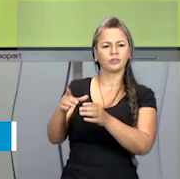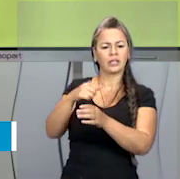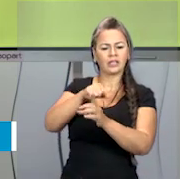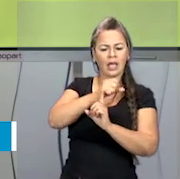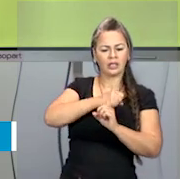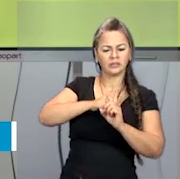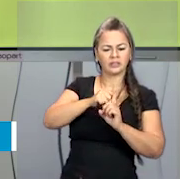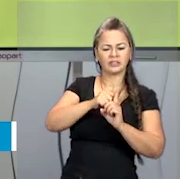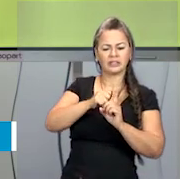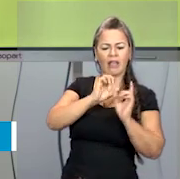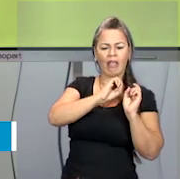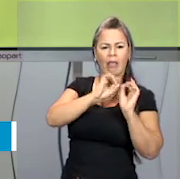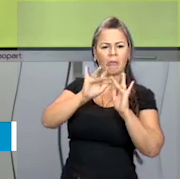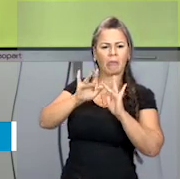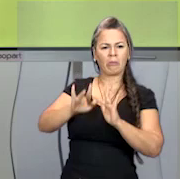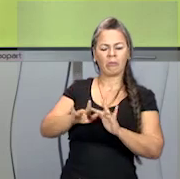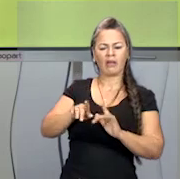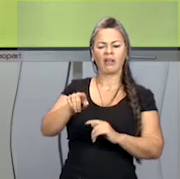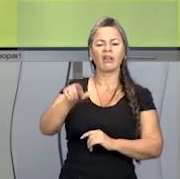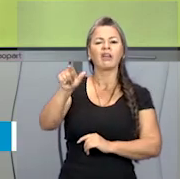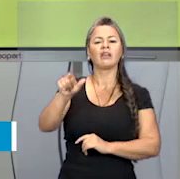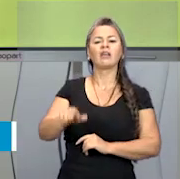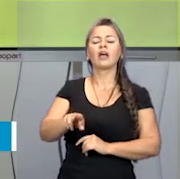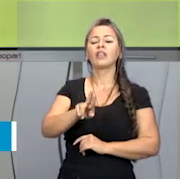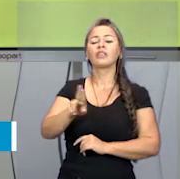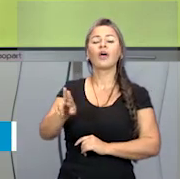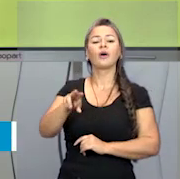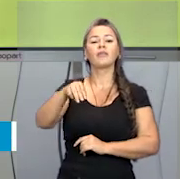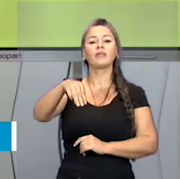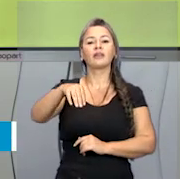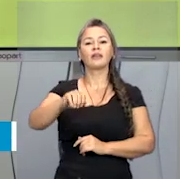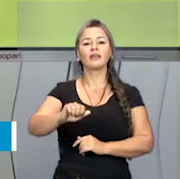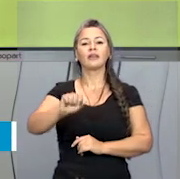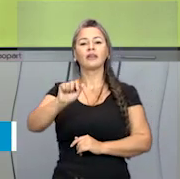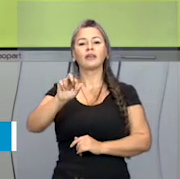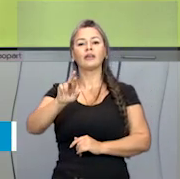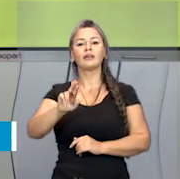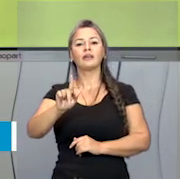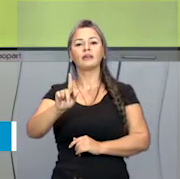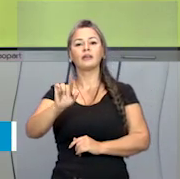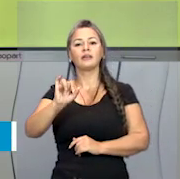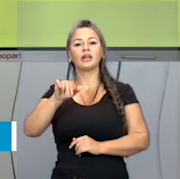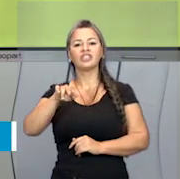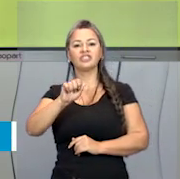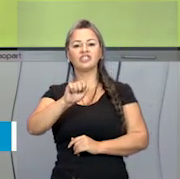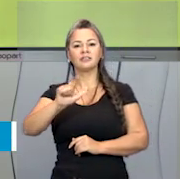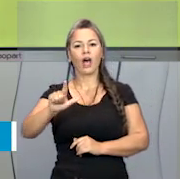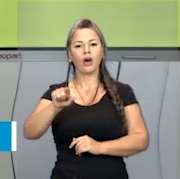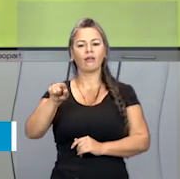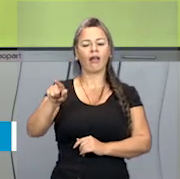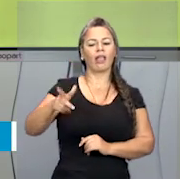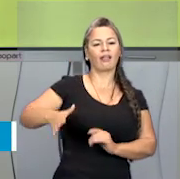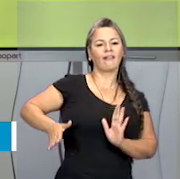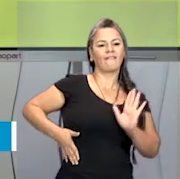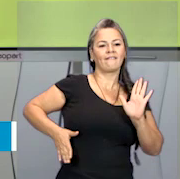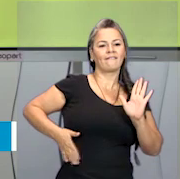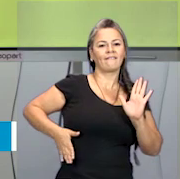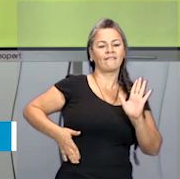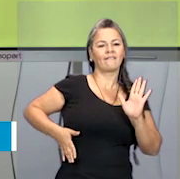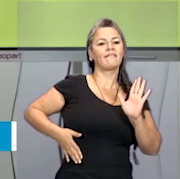aceitos na sociedade, nós os tratamos como os marginais. Principalmente os criminosos.